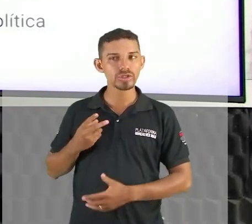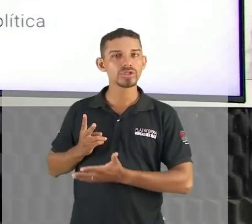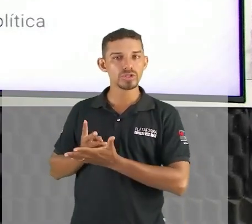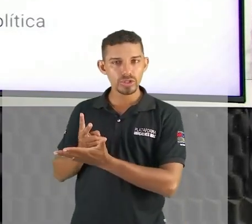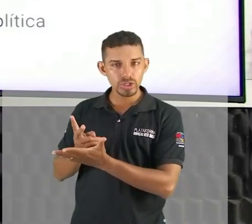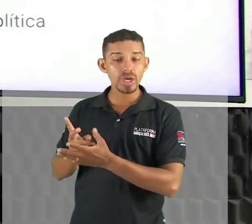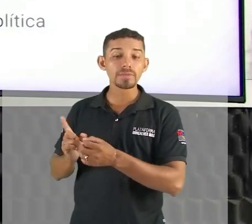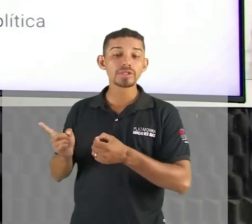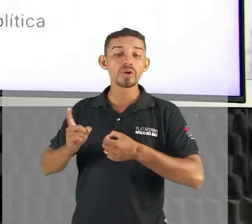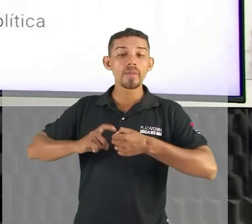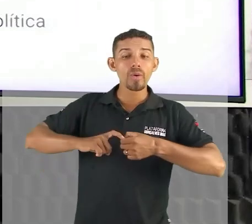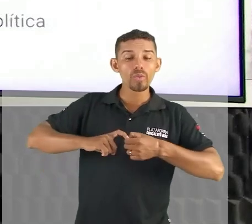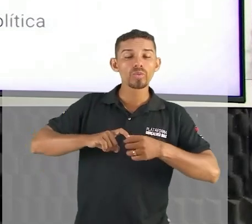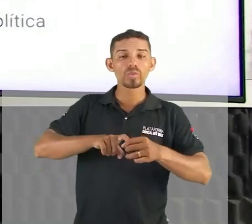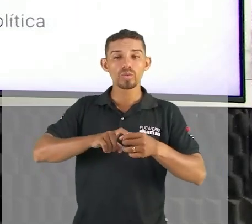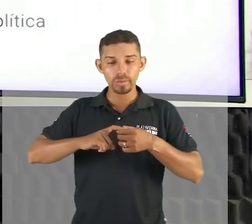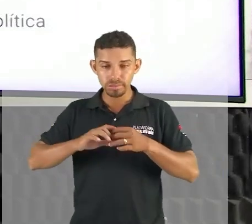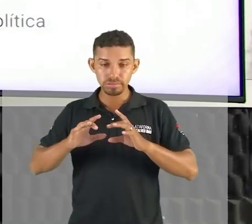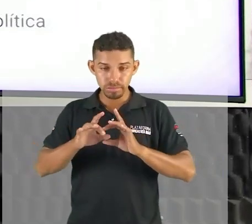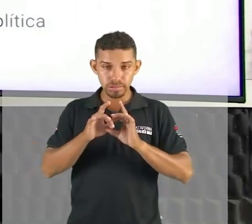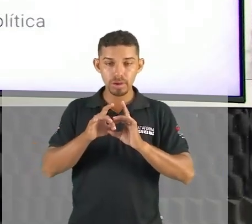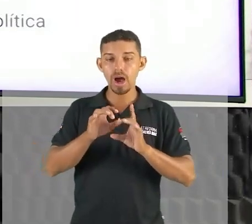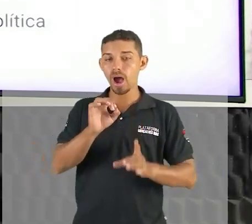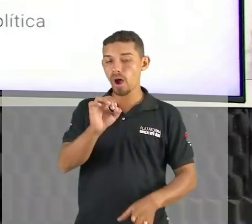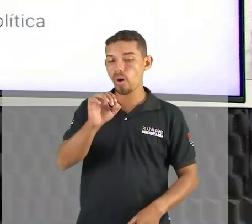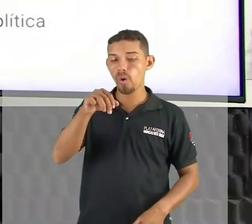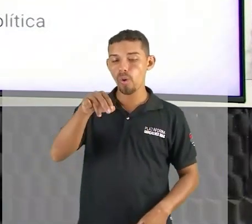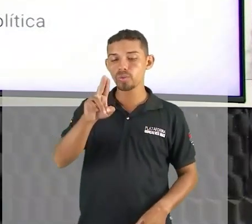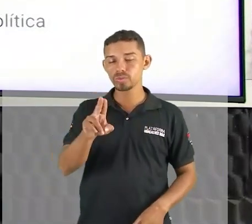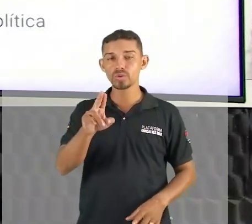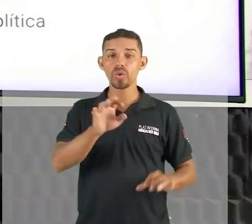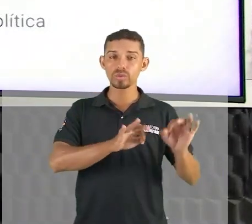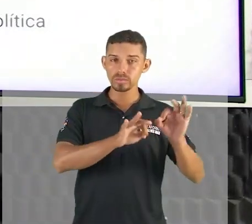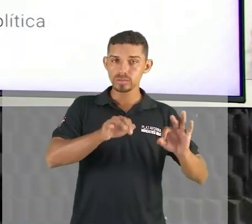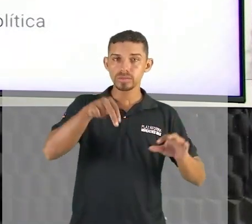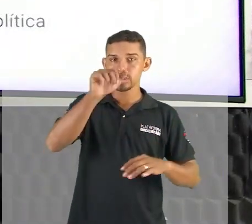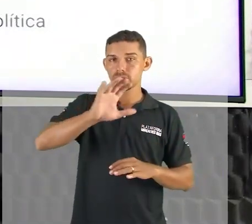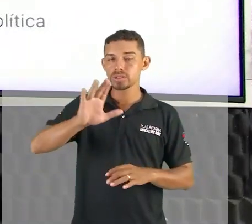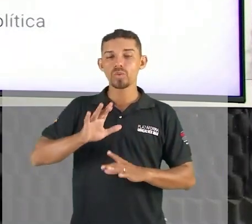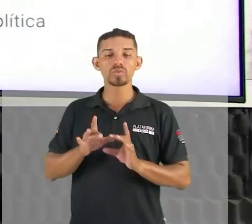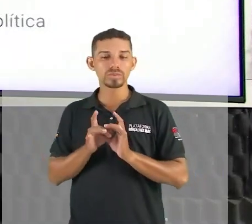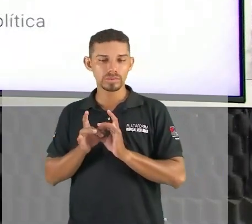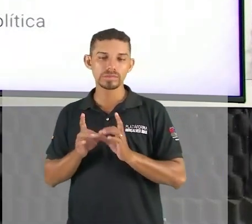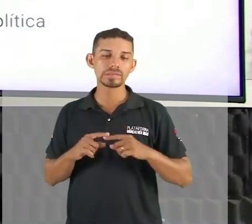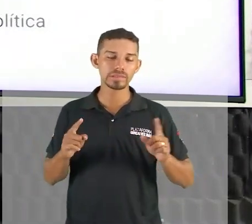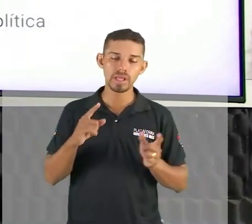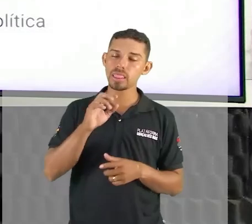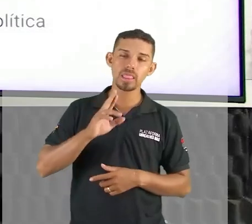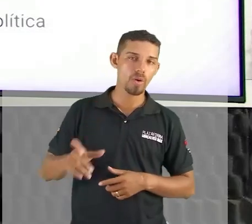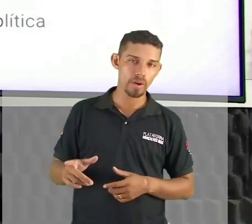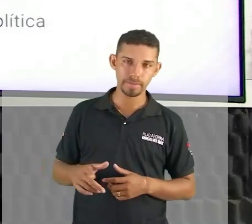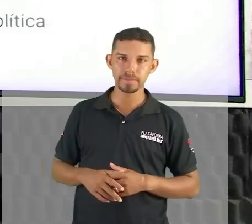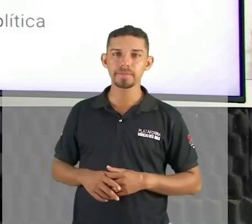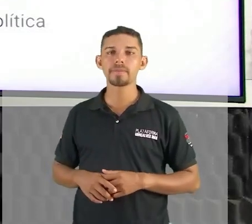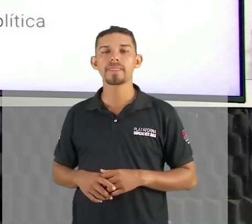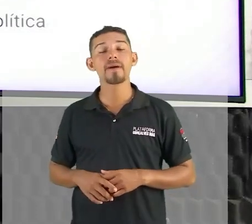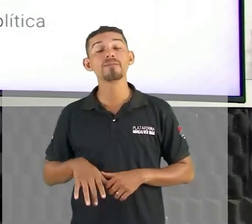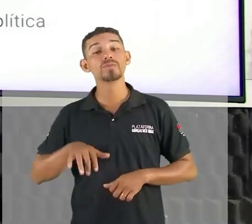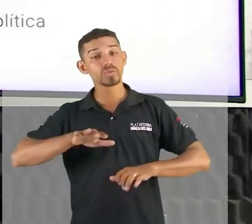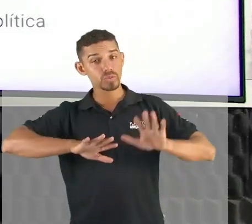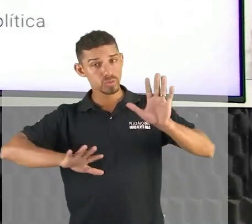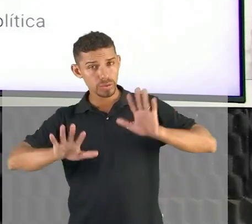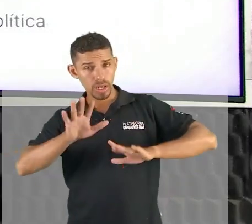entender que seria um Estado, um país, né? De forma não é. Tá? Então, muito